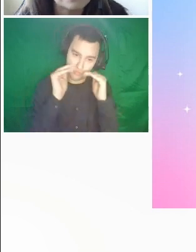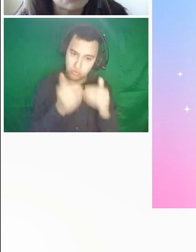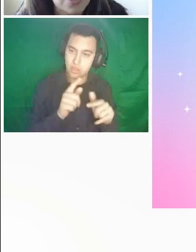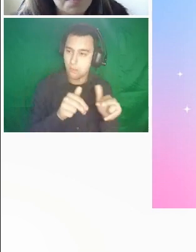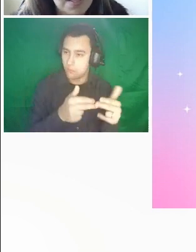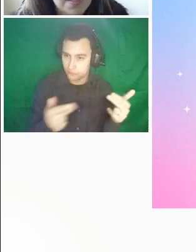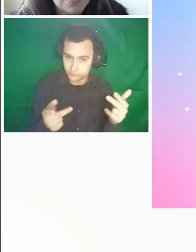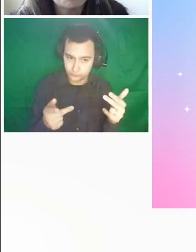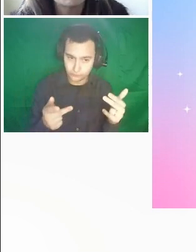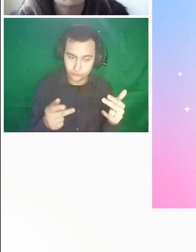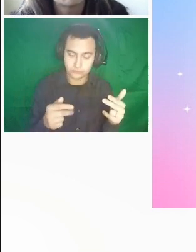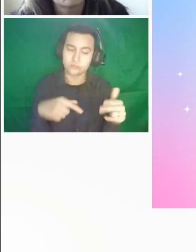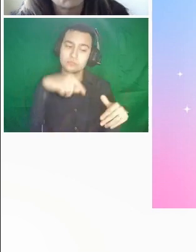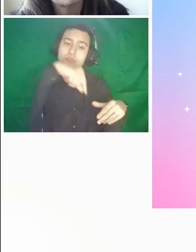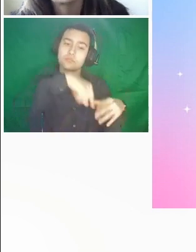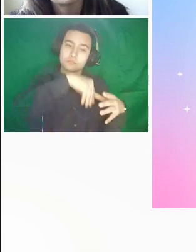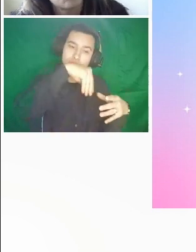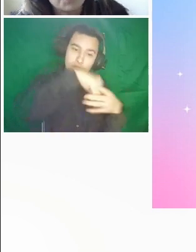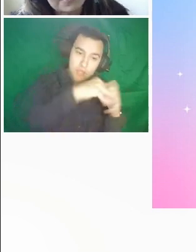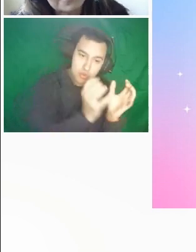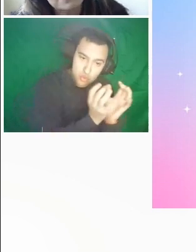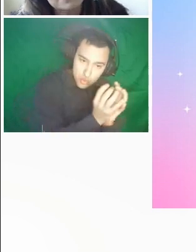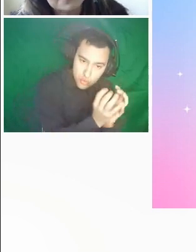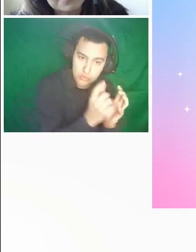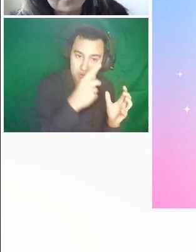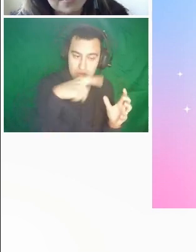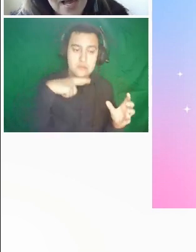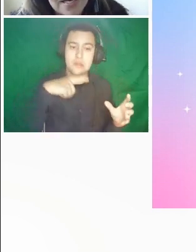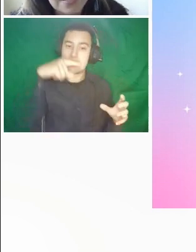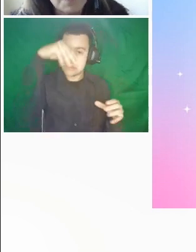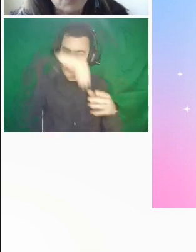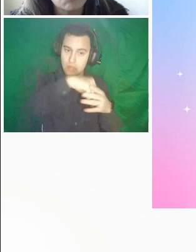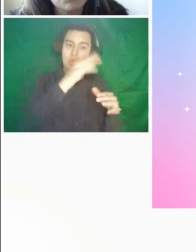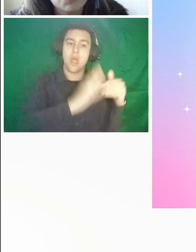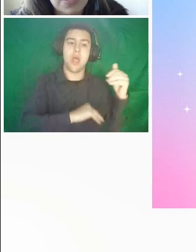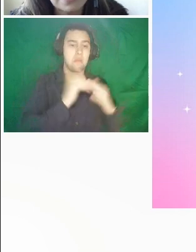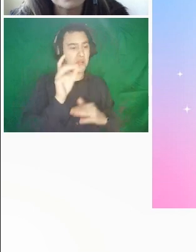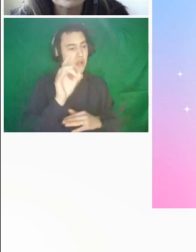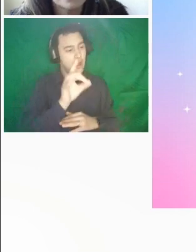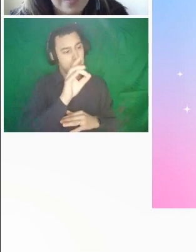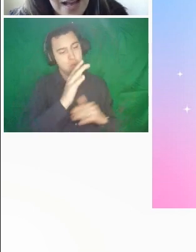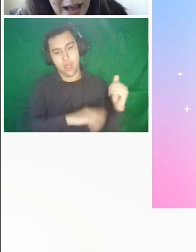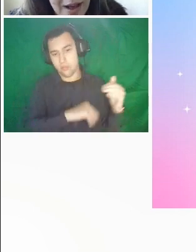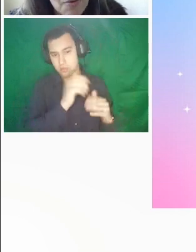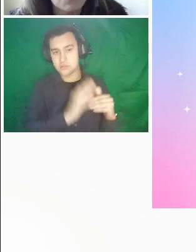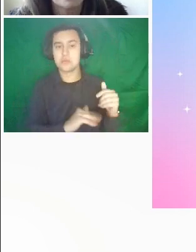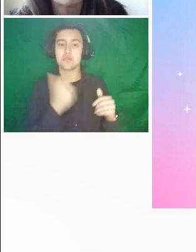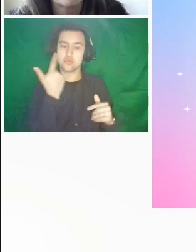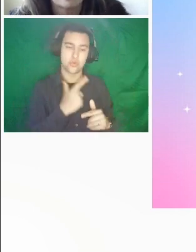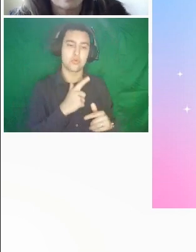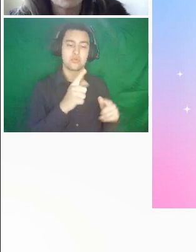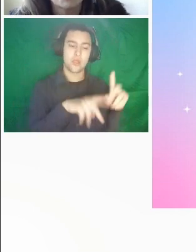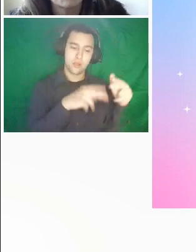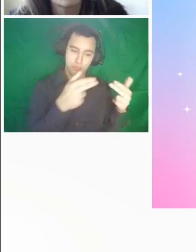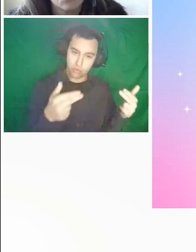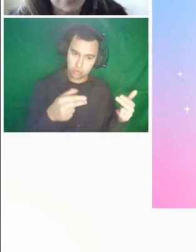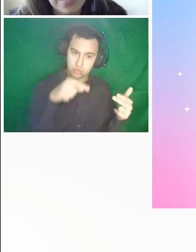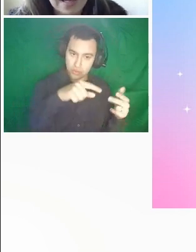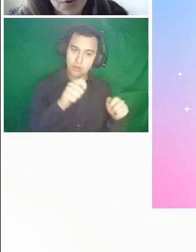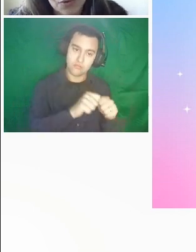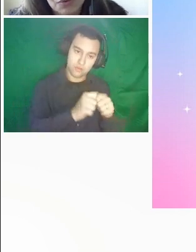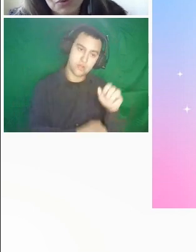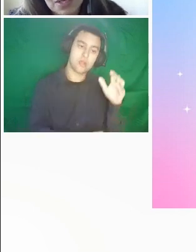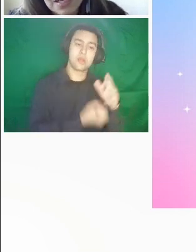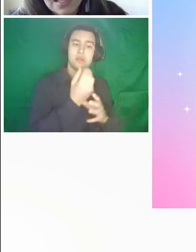dentro desse time eu encontro todas as competências necessárias para construir e entregar a a o valor